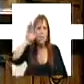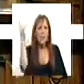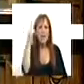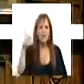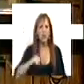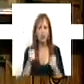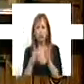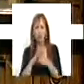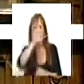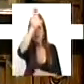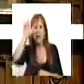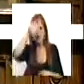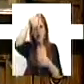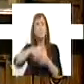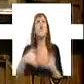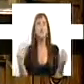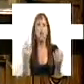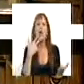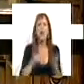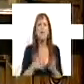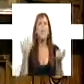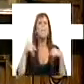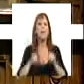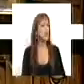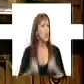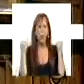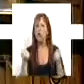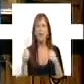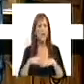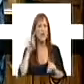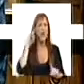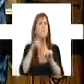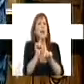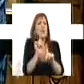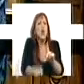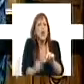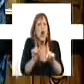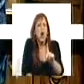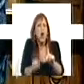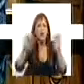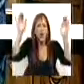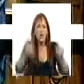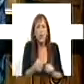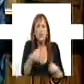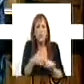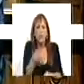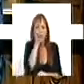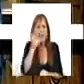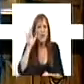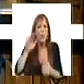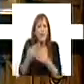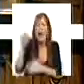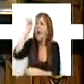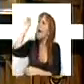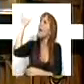vez todos os países, é verdade, mas foi incapaz de estabelecer metas concretas de redução de emissão de gases com efeito de